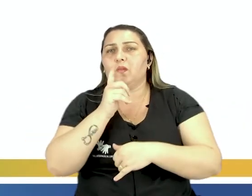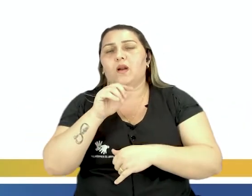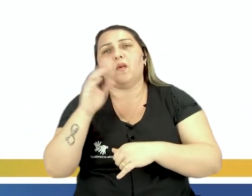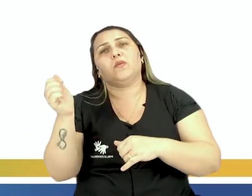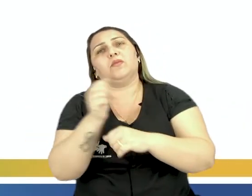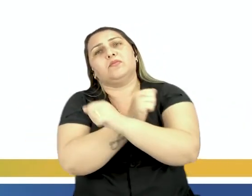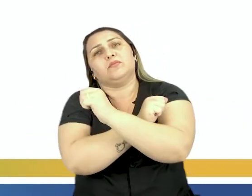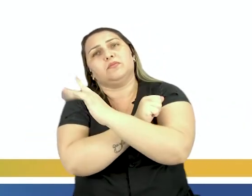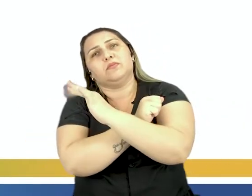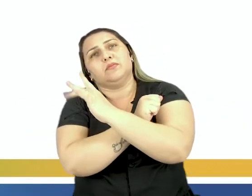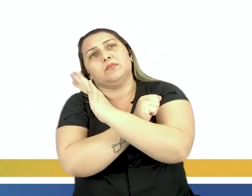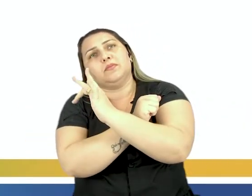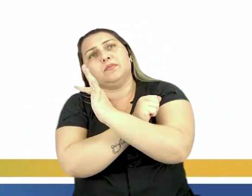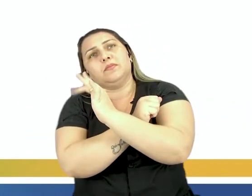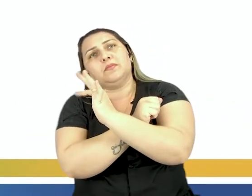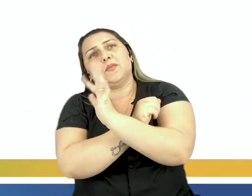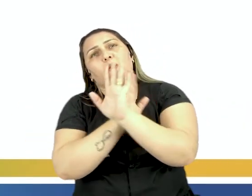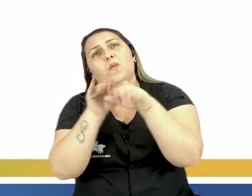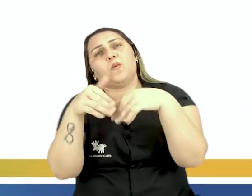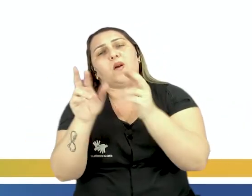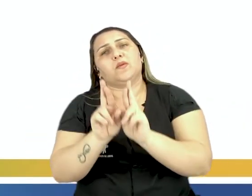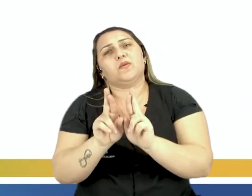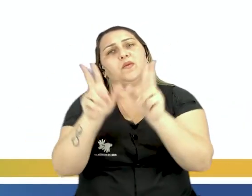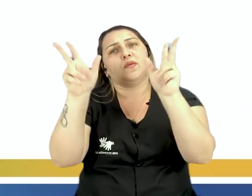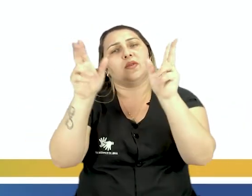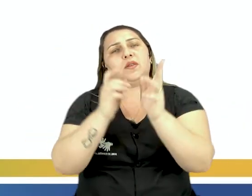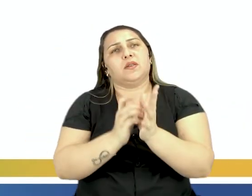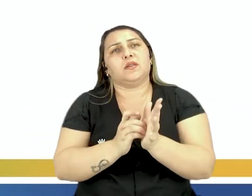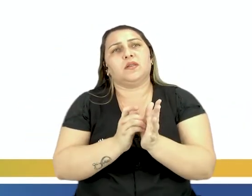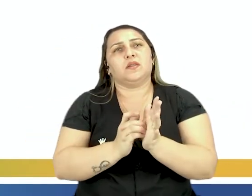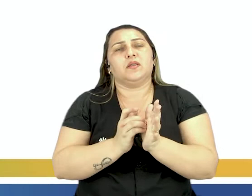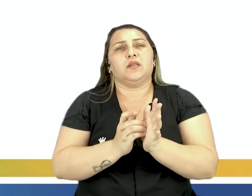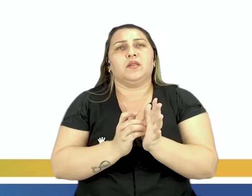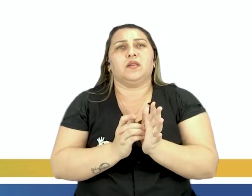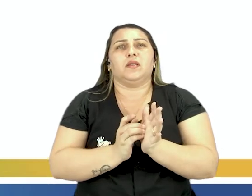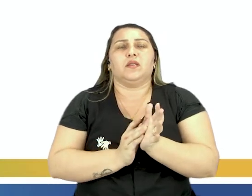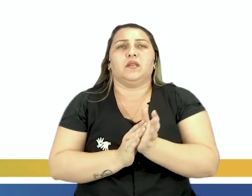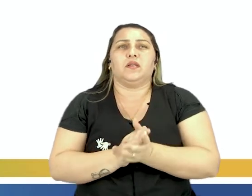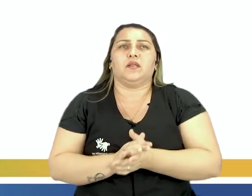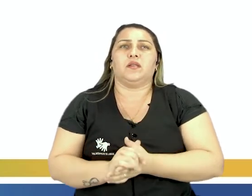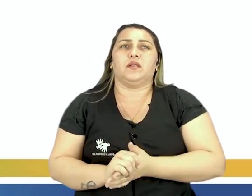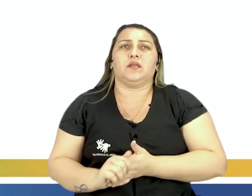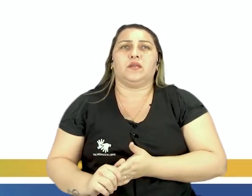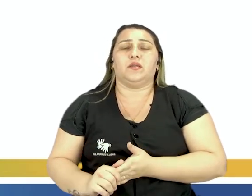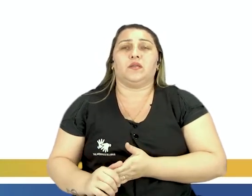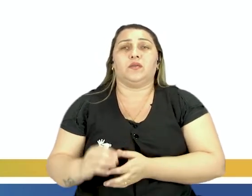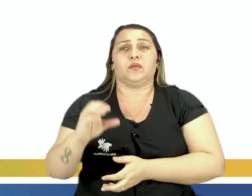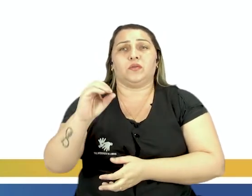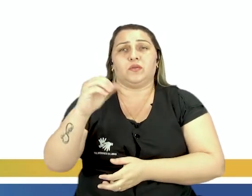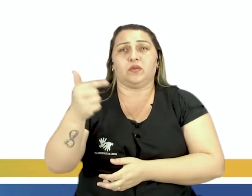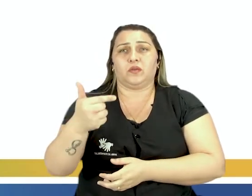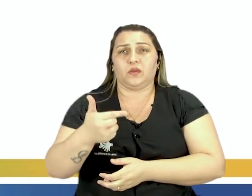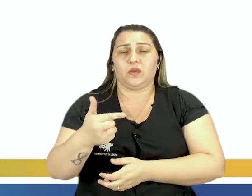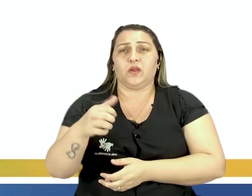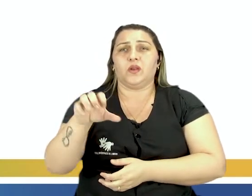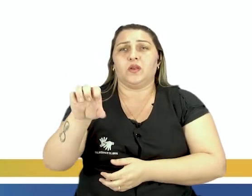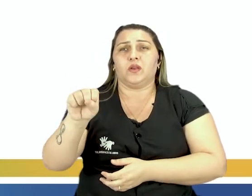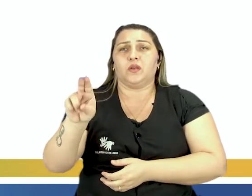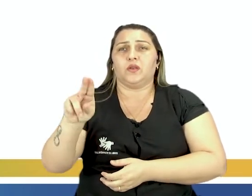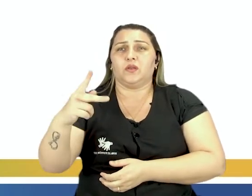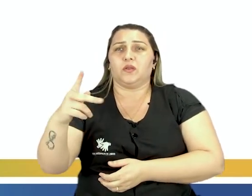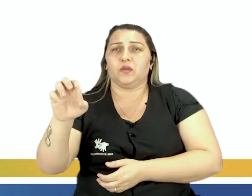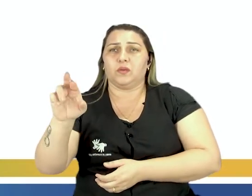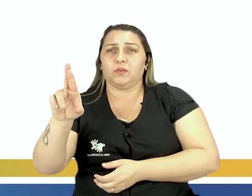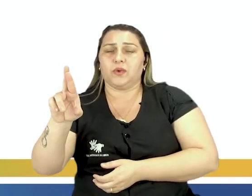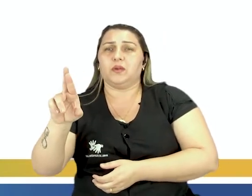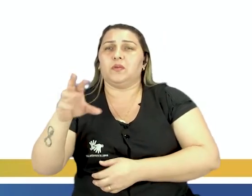ácido. Então, qual é a diferença dos óxidos superóxidos para os peróxidos? Então,